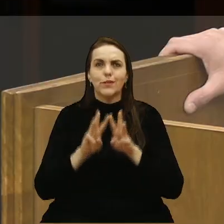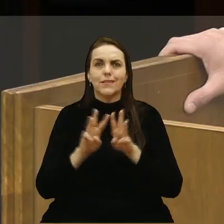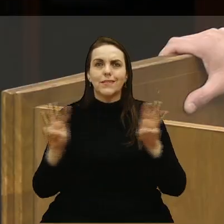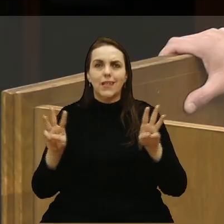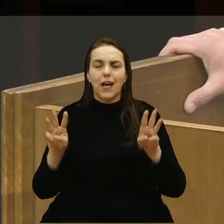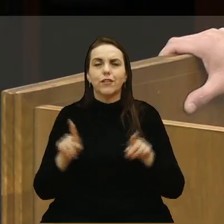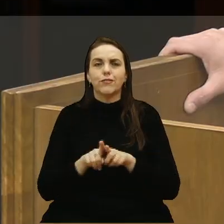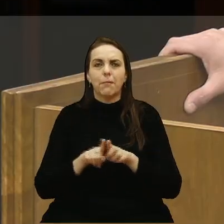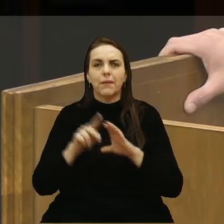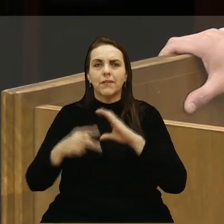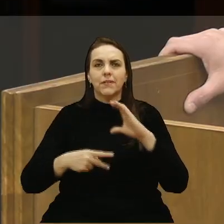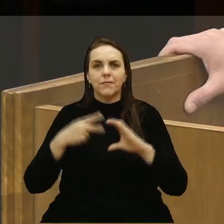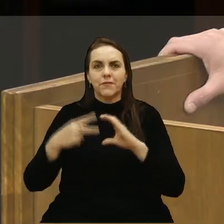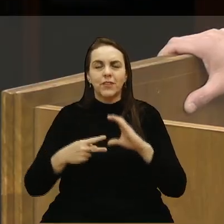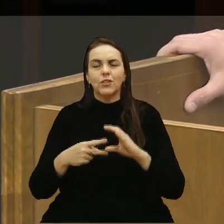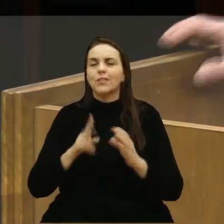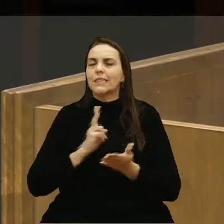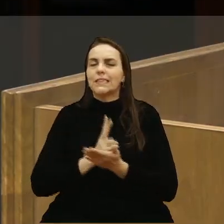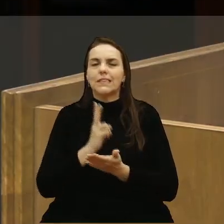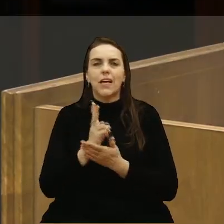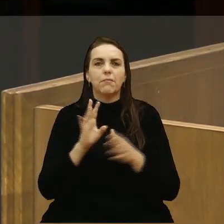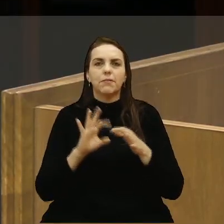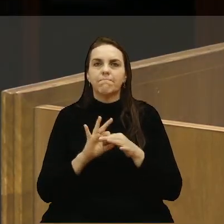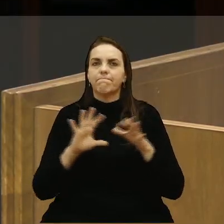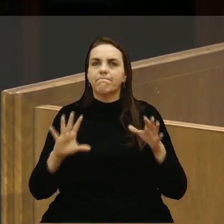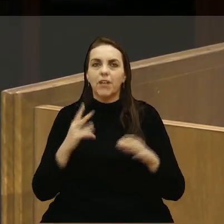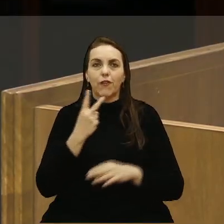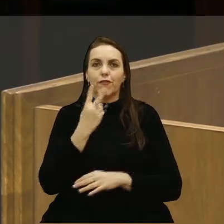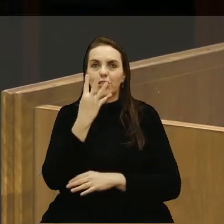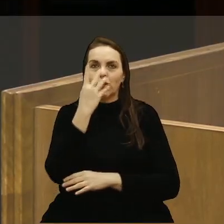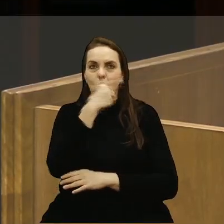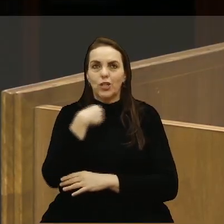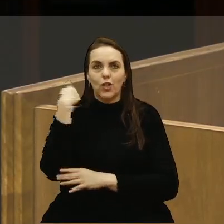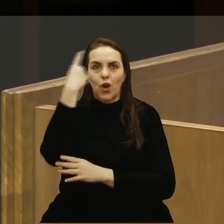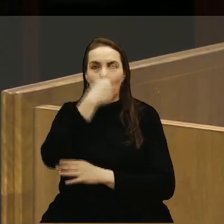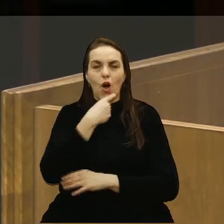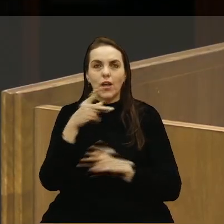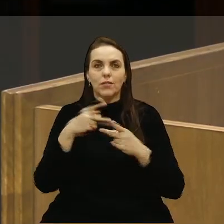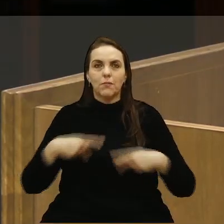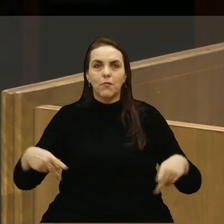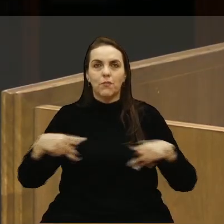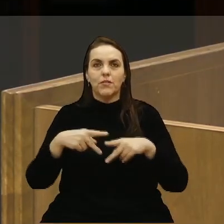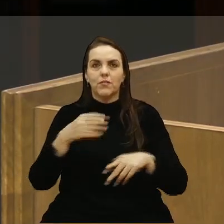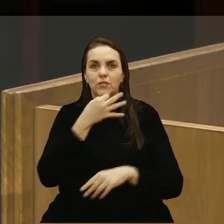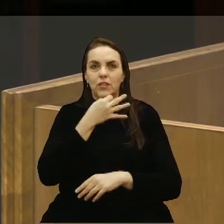Câmara. Enfim, estamos sempre à disposição aí 24 horas à população caxiense. Um